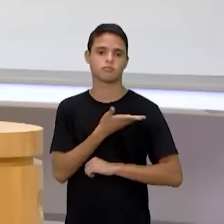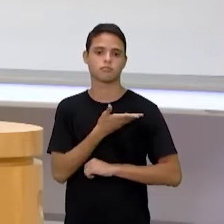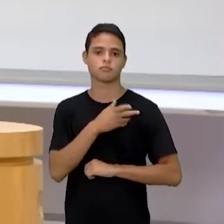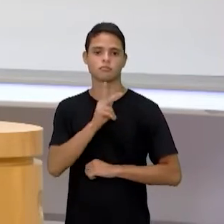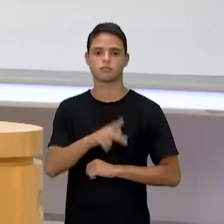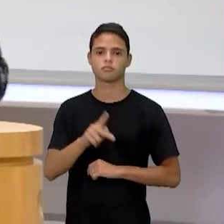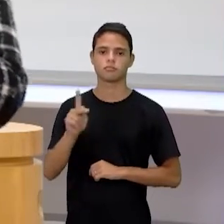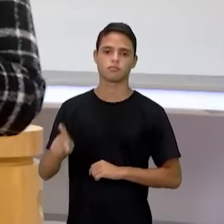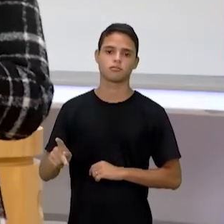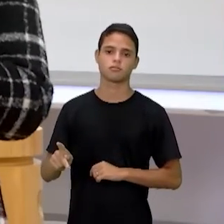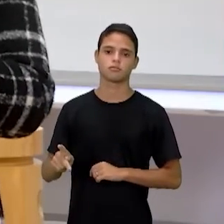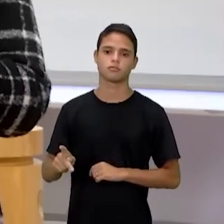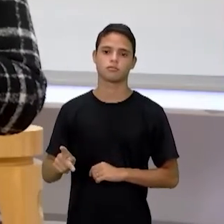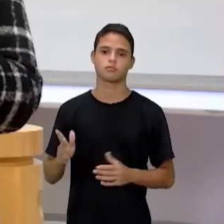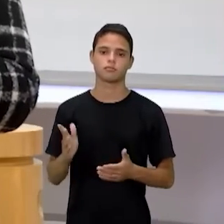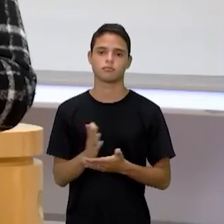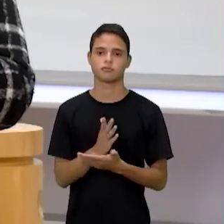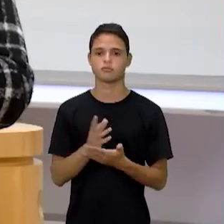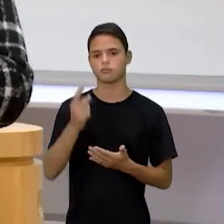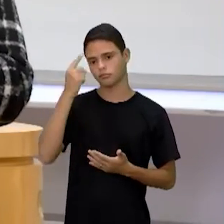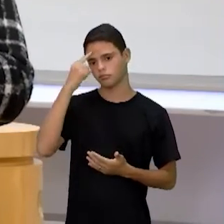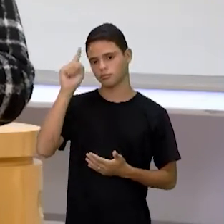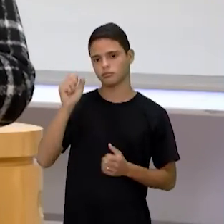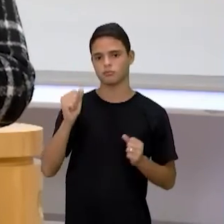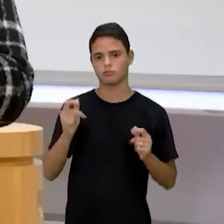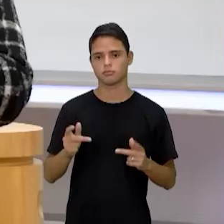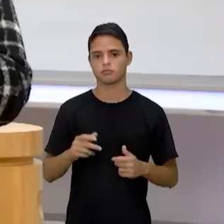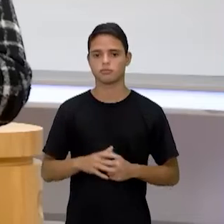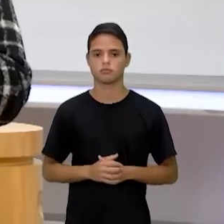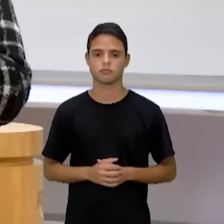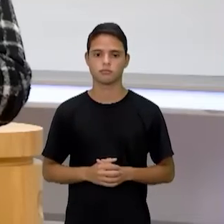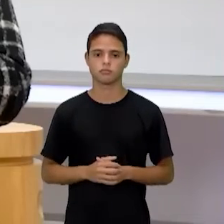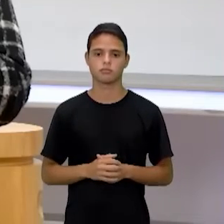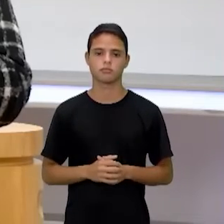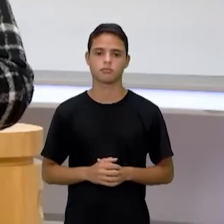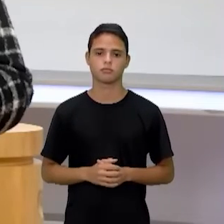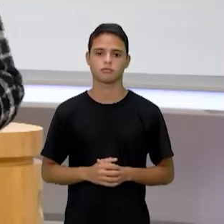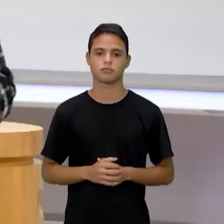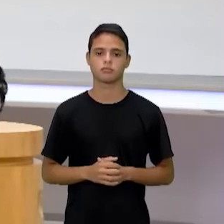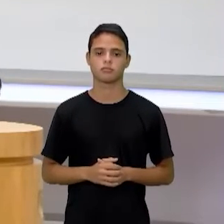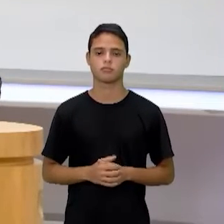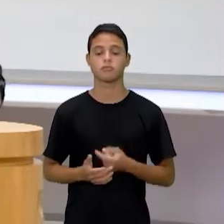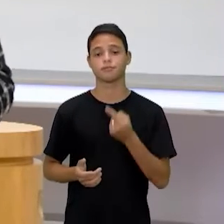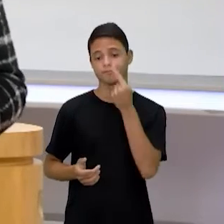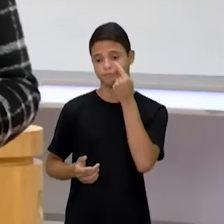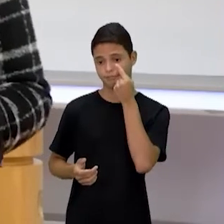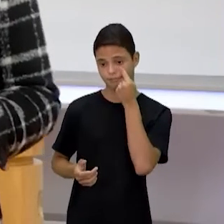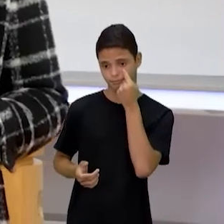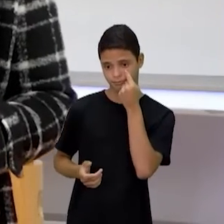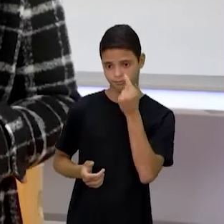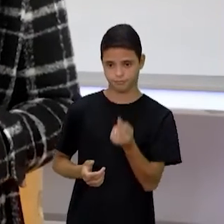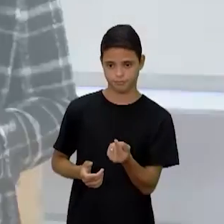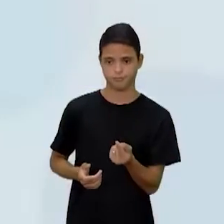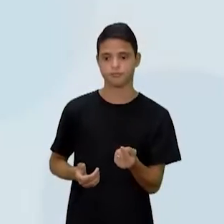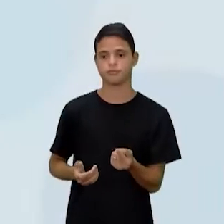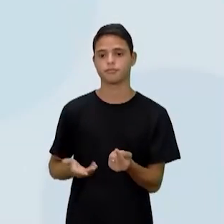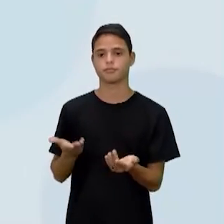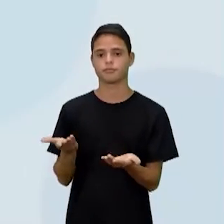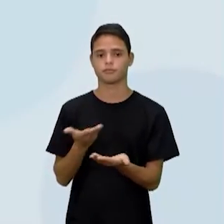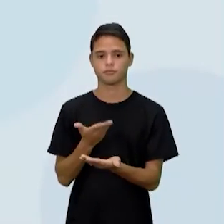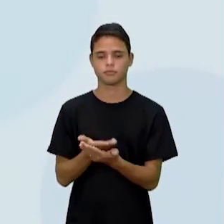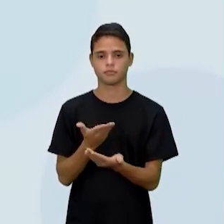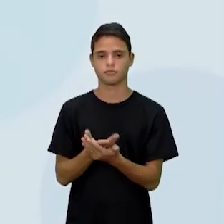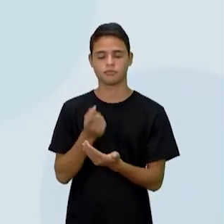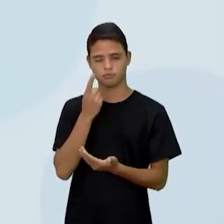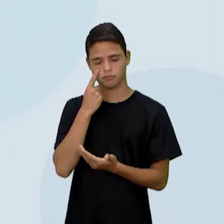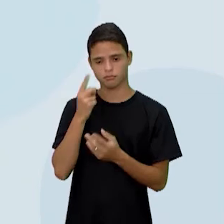nossos professores as nossas ideias, ok? Então, gente, olha só, né? Na nossa aula de hoje, nós